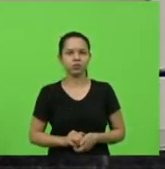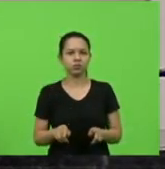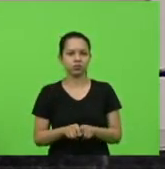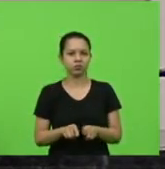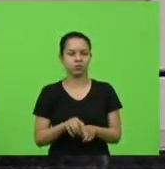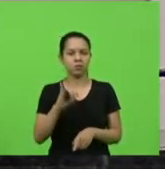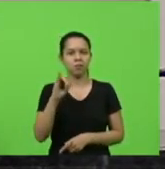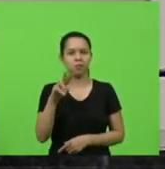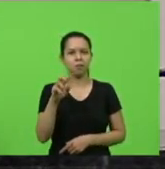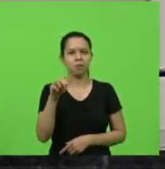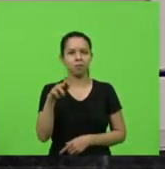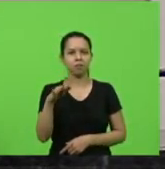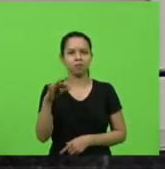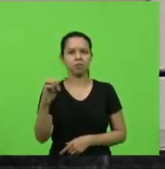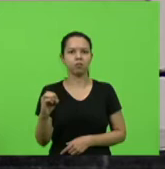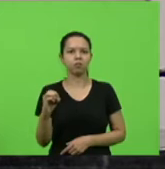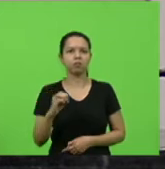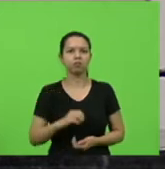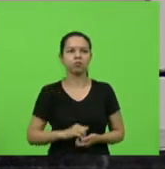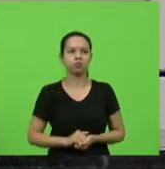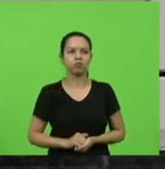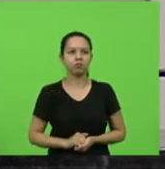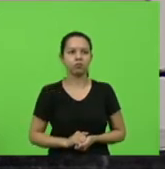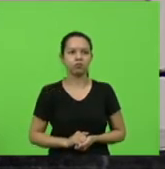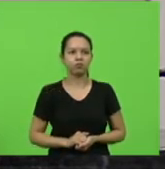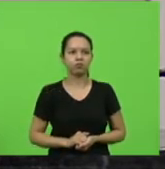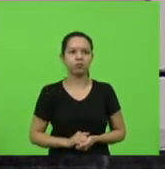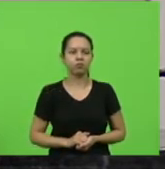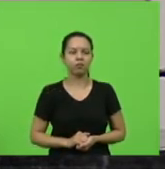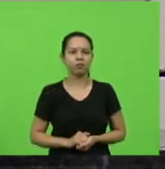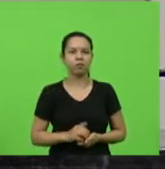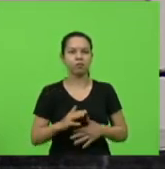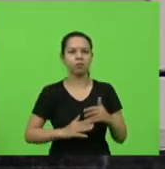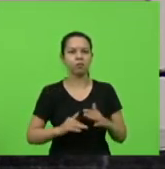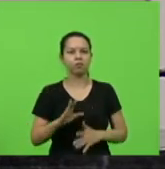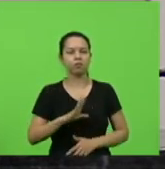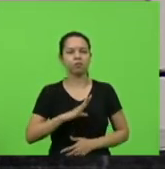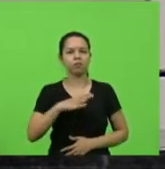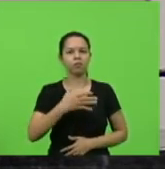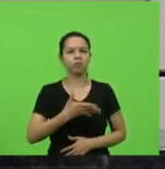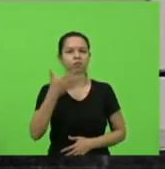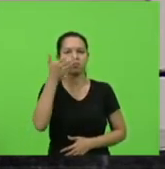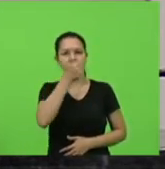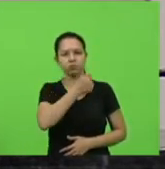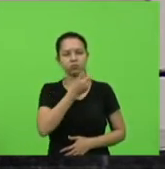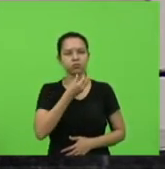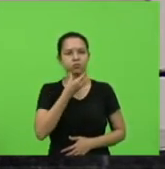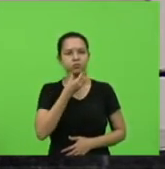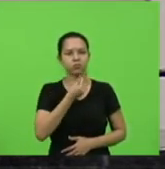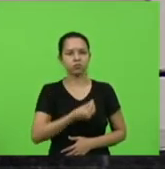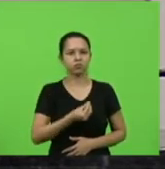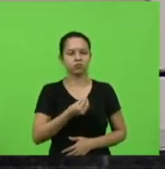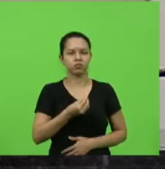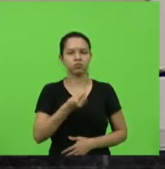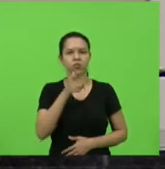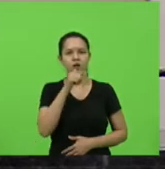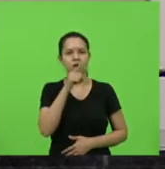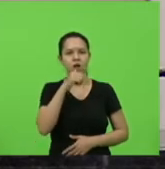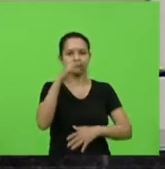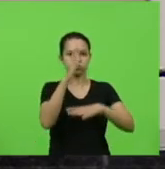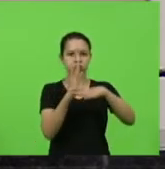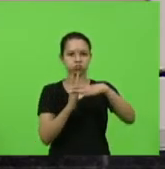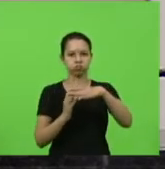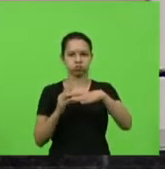Ivânio Lipper Schwank, pelo ato de bravura que salvou um homem que se afogava no rio